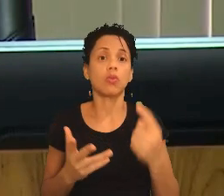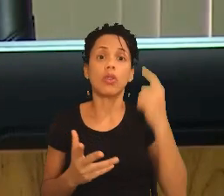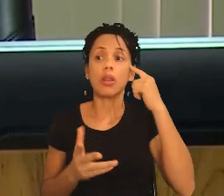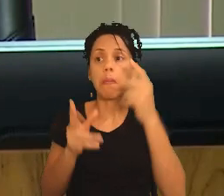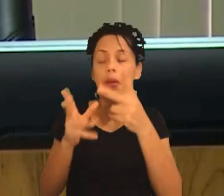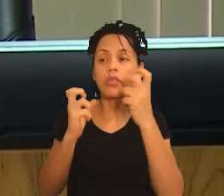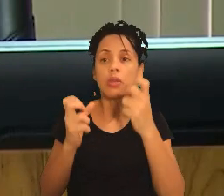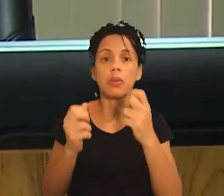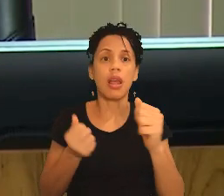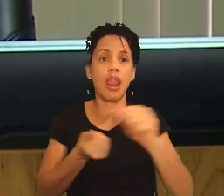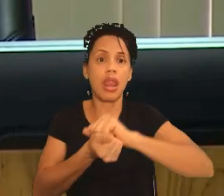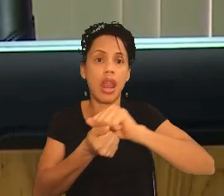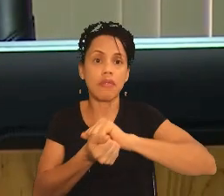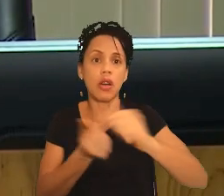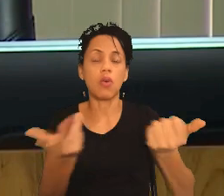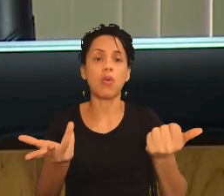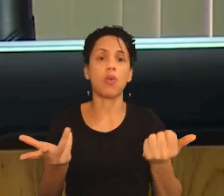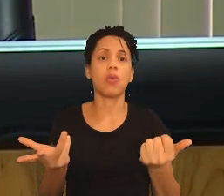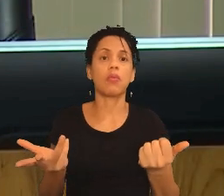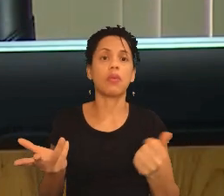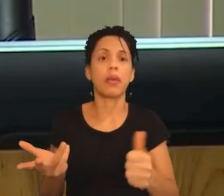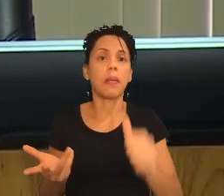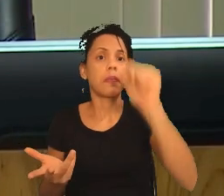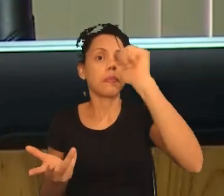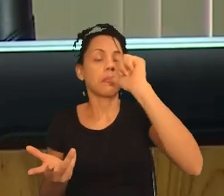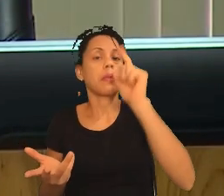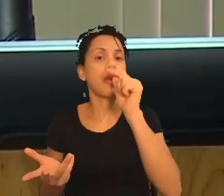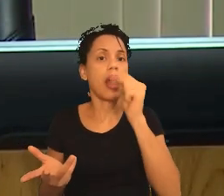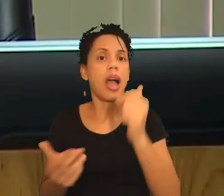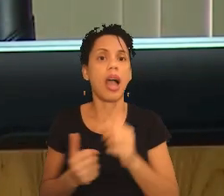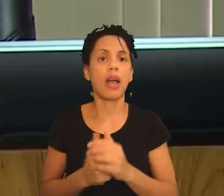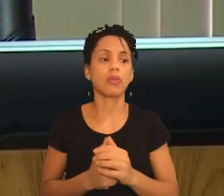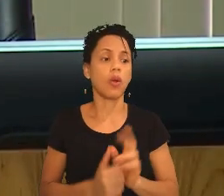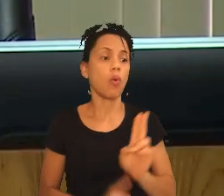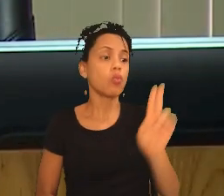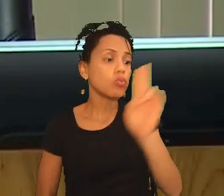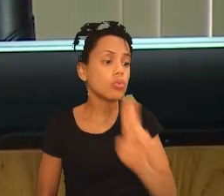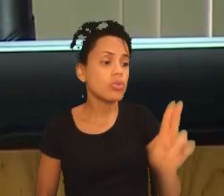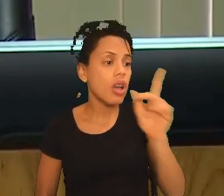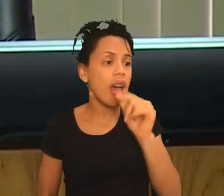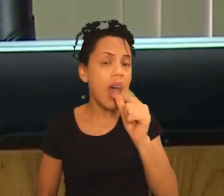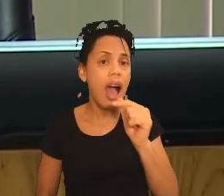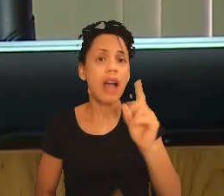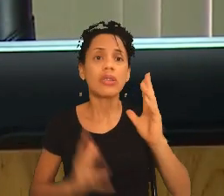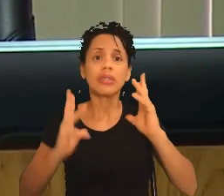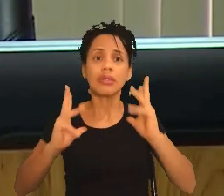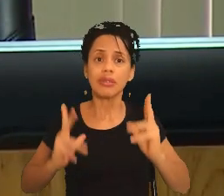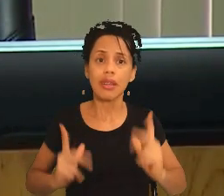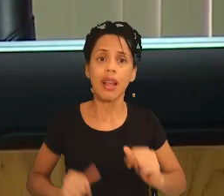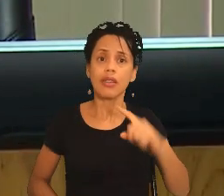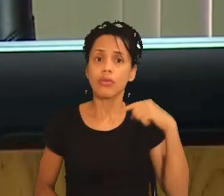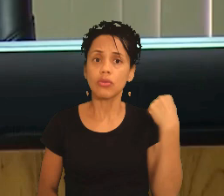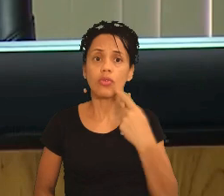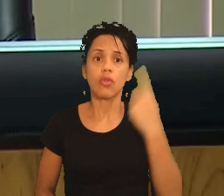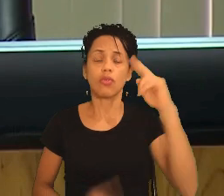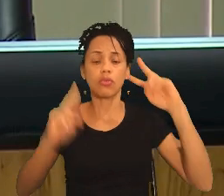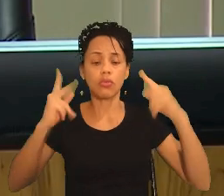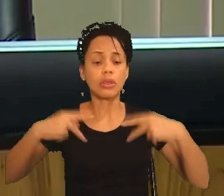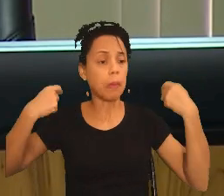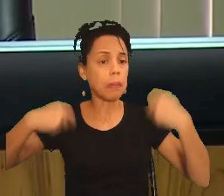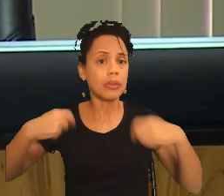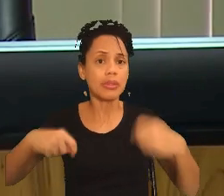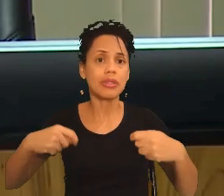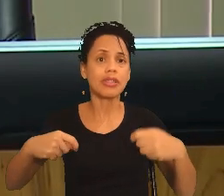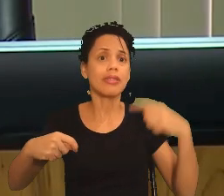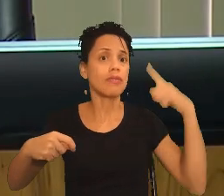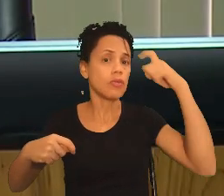um clima de guerra, de uma coisa de filme mesmo. E só começaram a perceber isso depois que eles ficaram uma semana sem